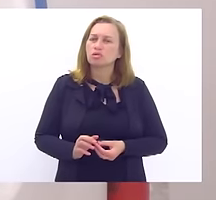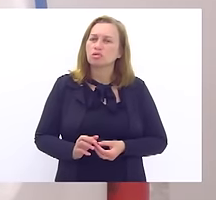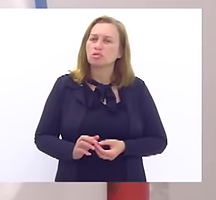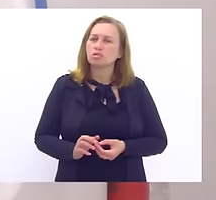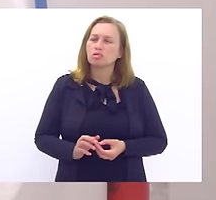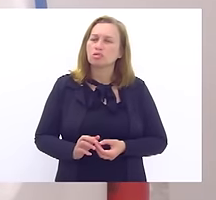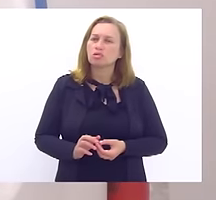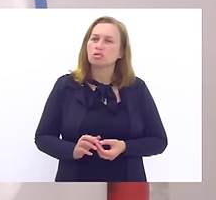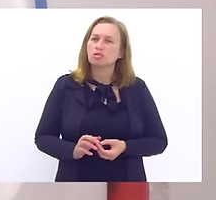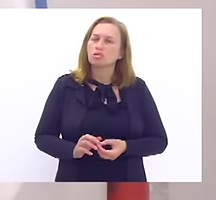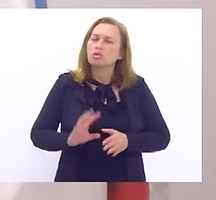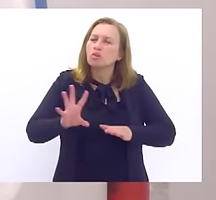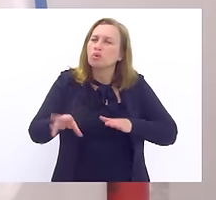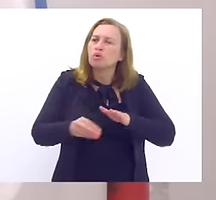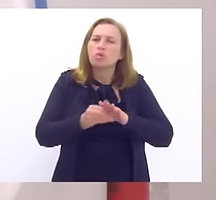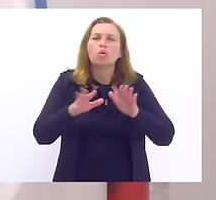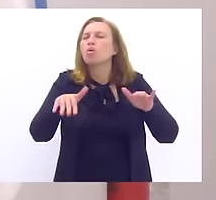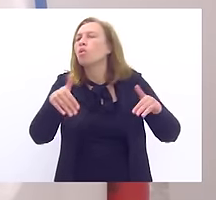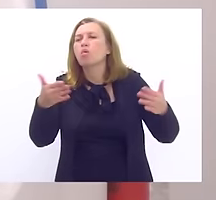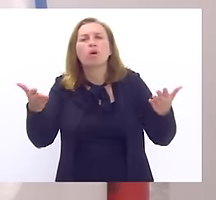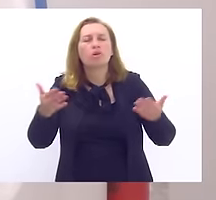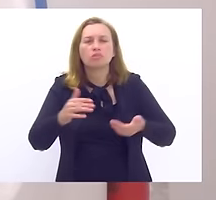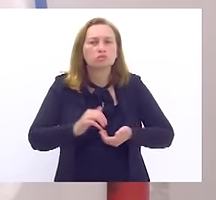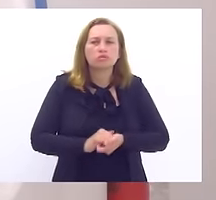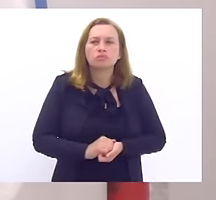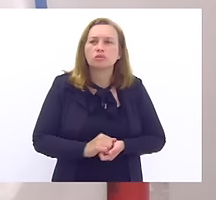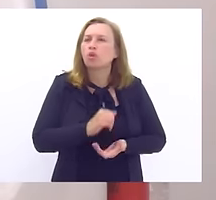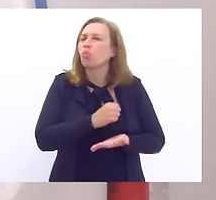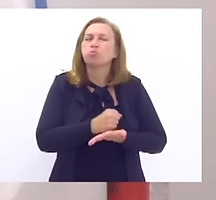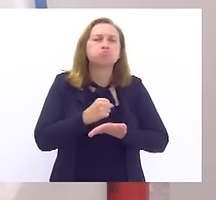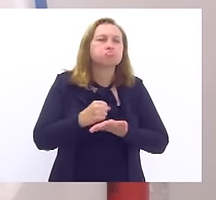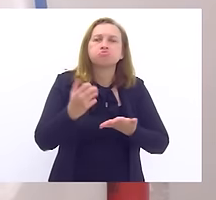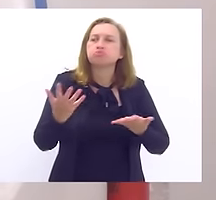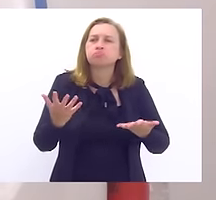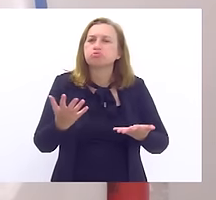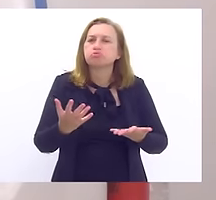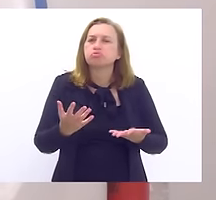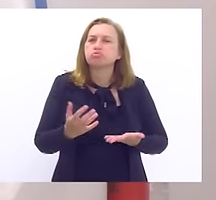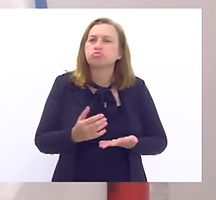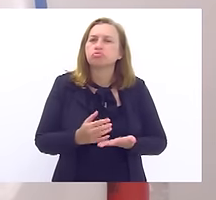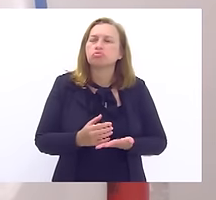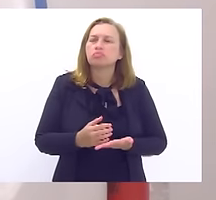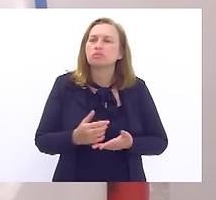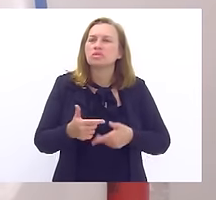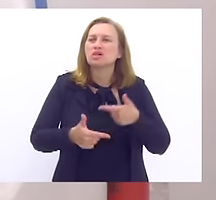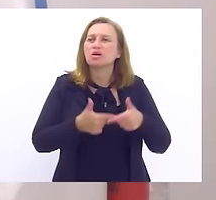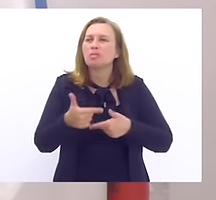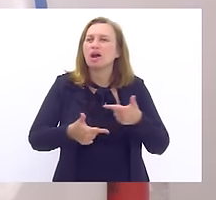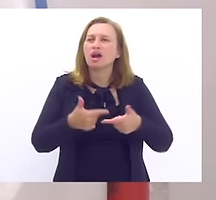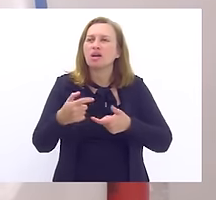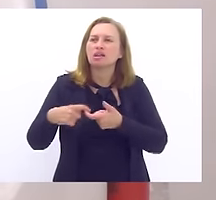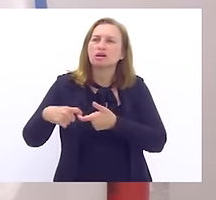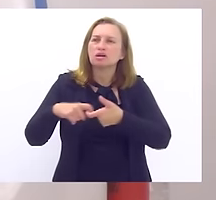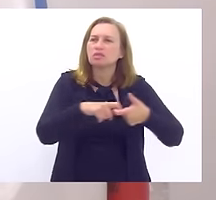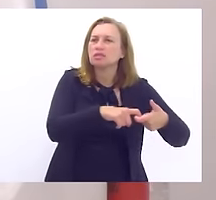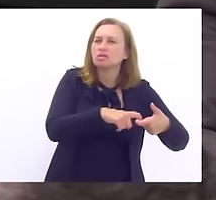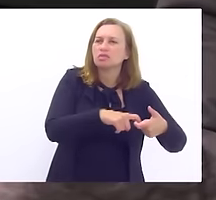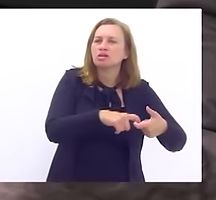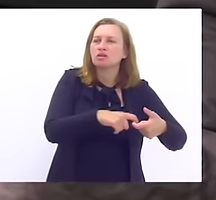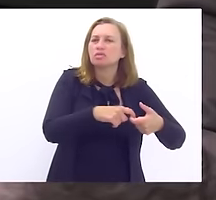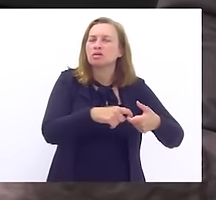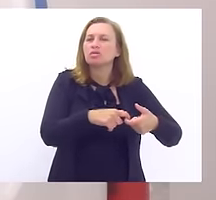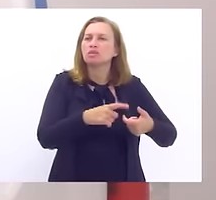qual é o a síntese dele contrato de prestação de serviço e remoção de depósito e guarda de veículos